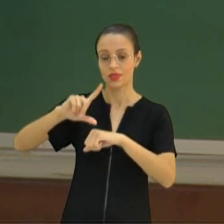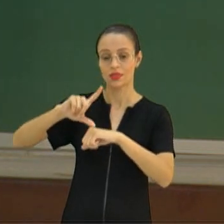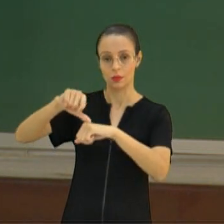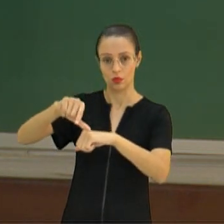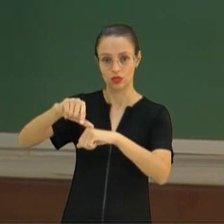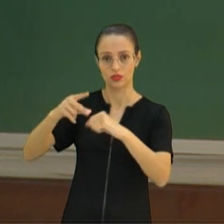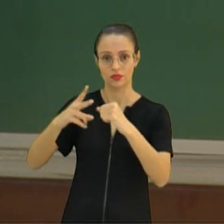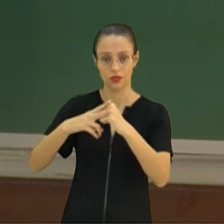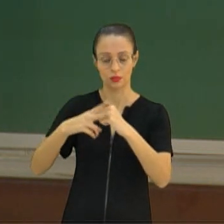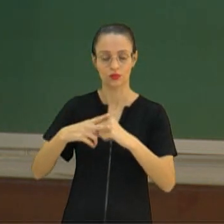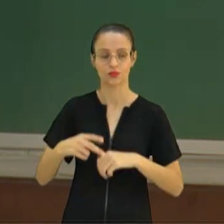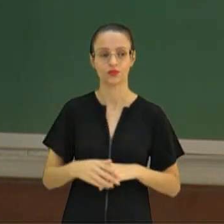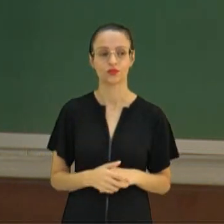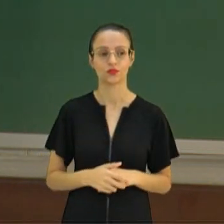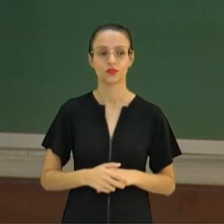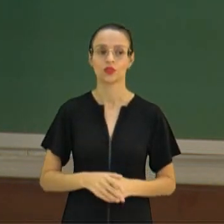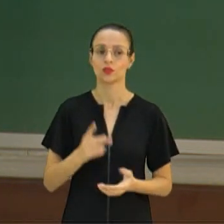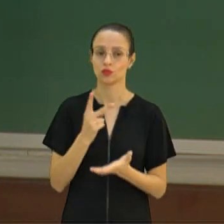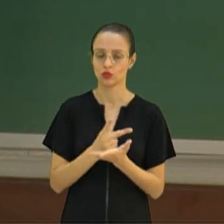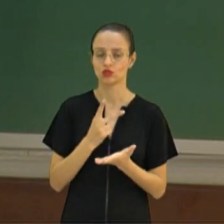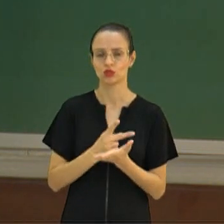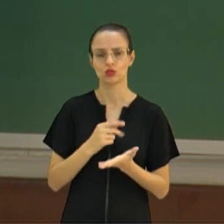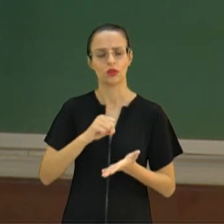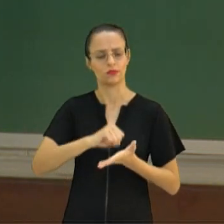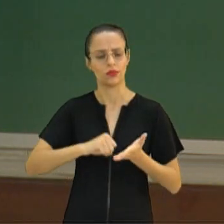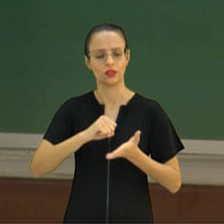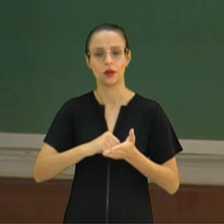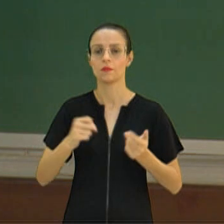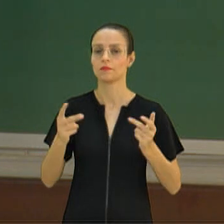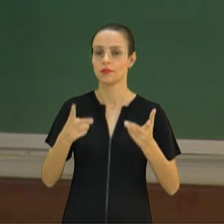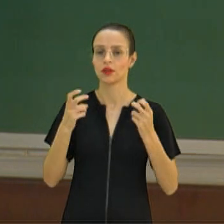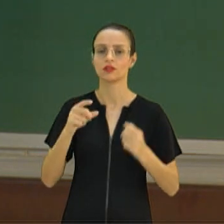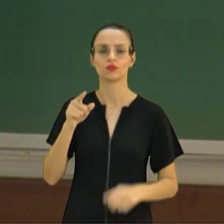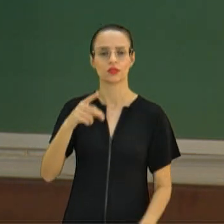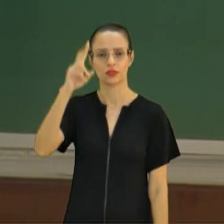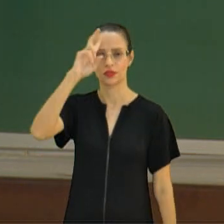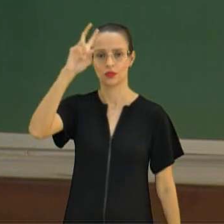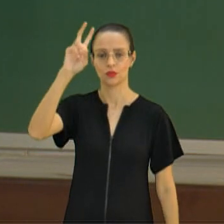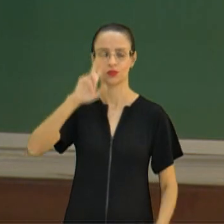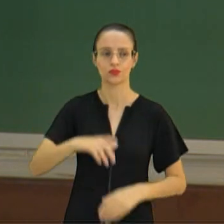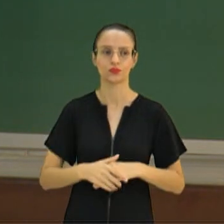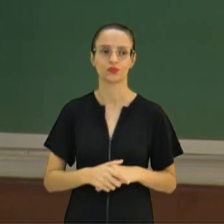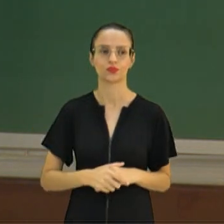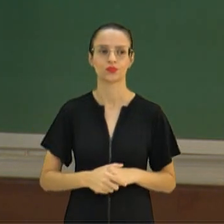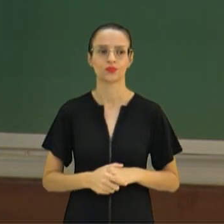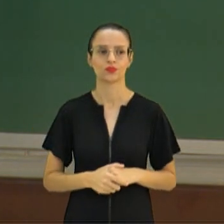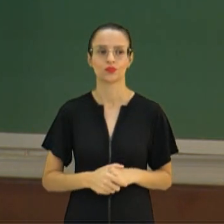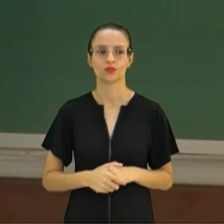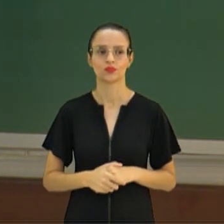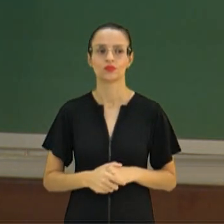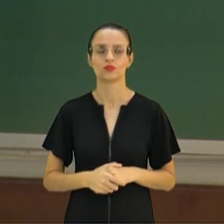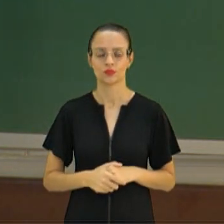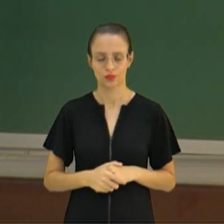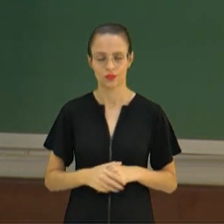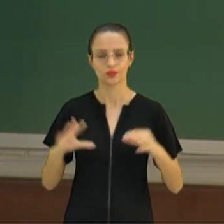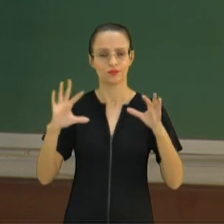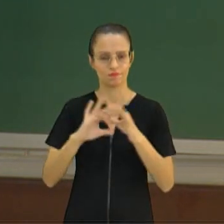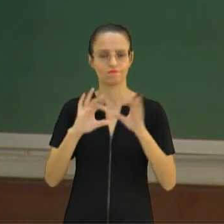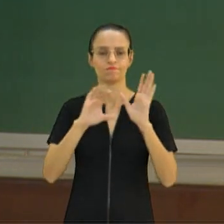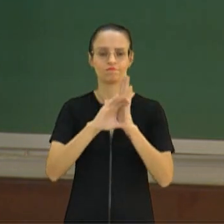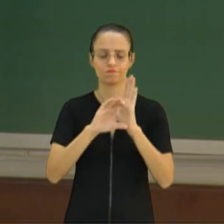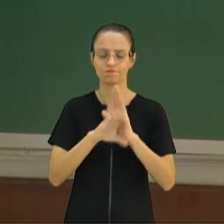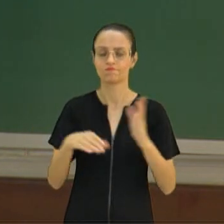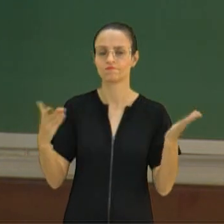verbo. Continue persistindo, percebe-se que você é sábio. Com base nesses conceitos, temos